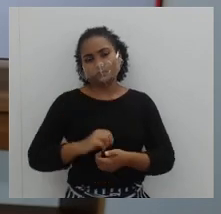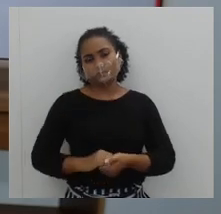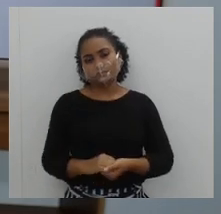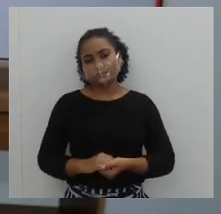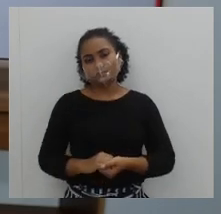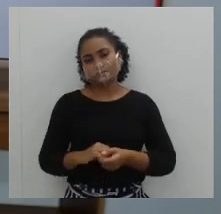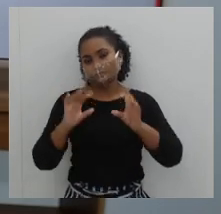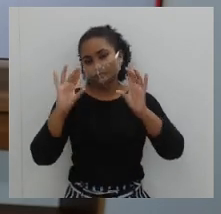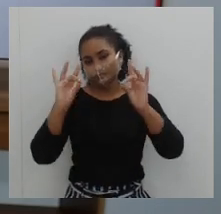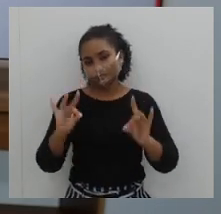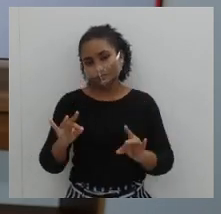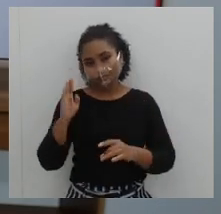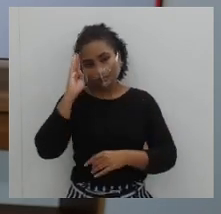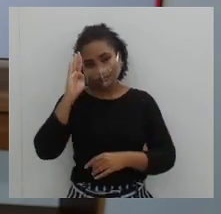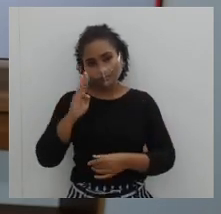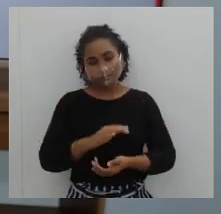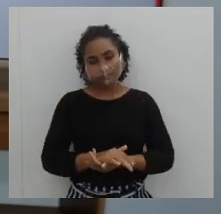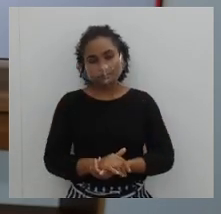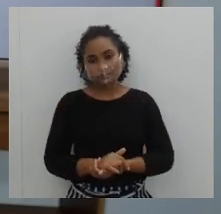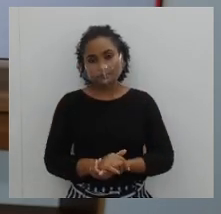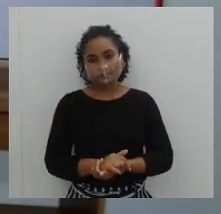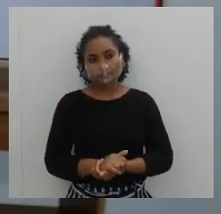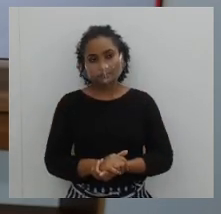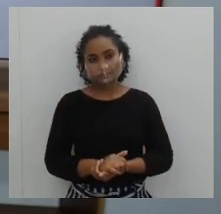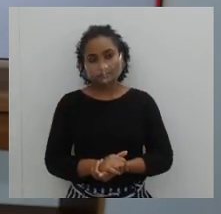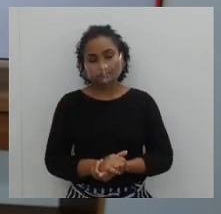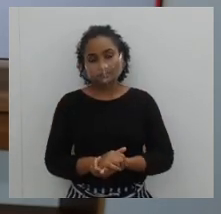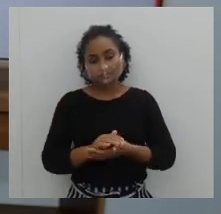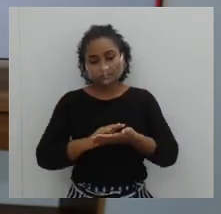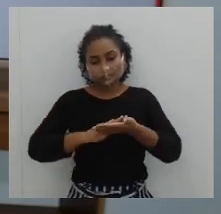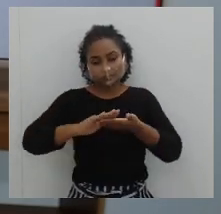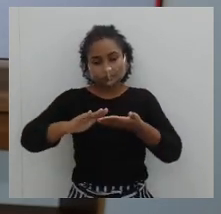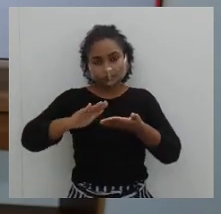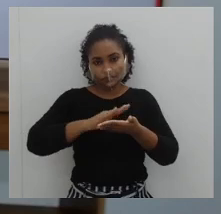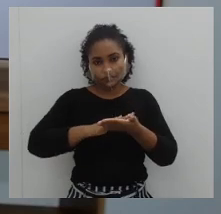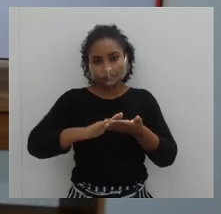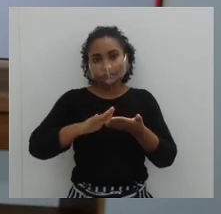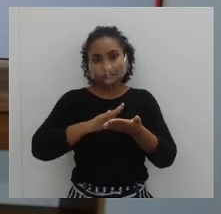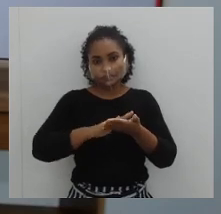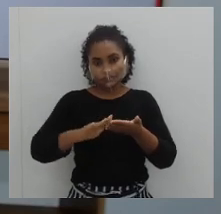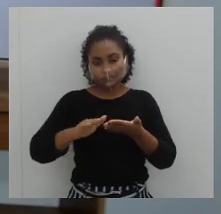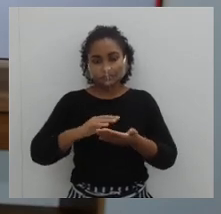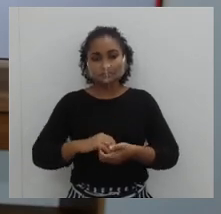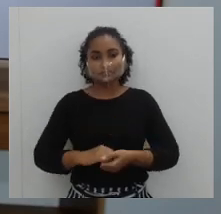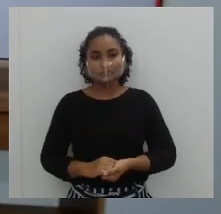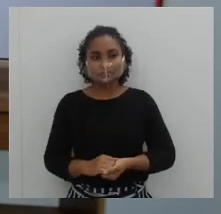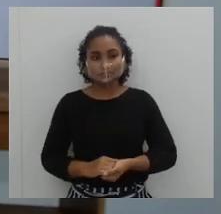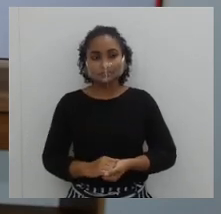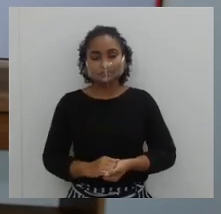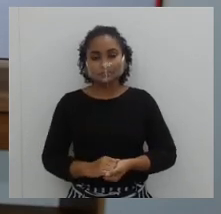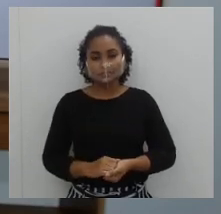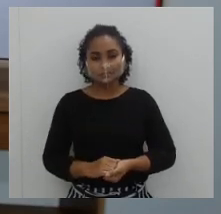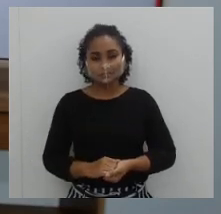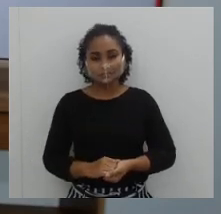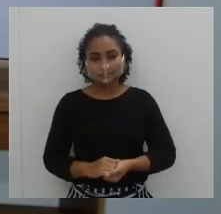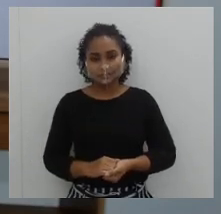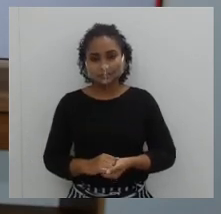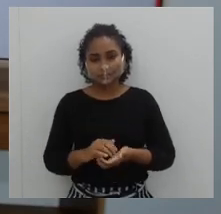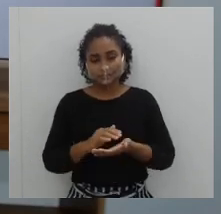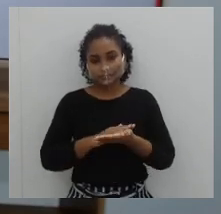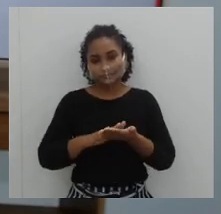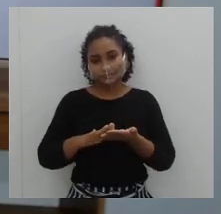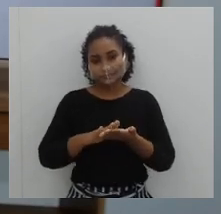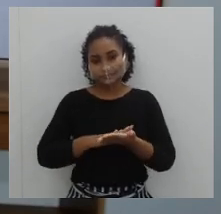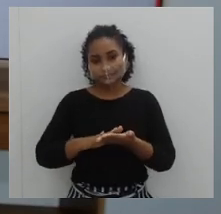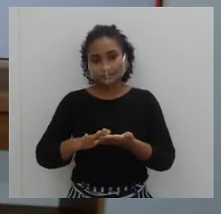os elementos deles principais, que são faces, né? Aqui temos essa